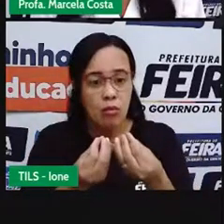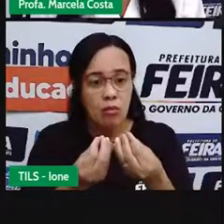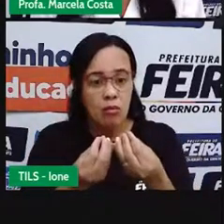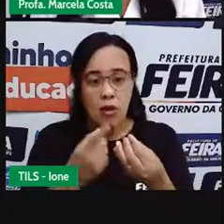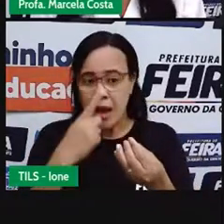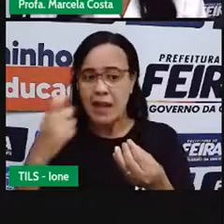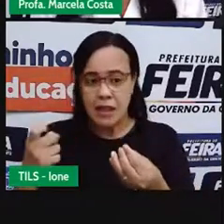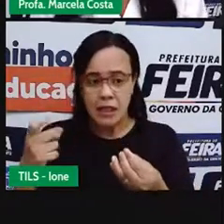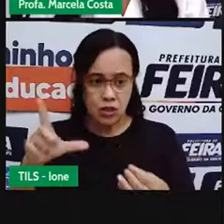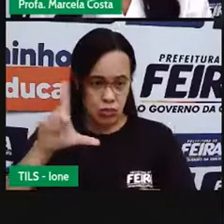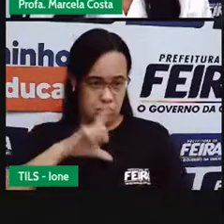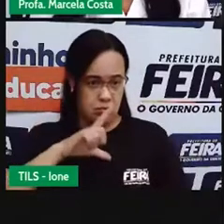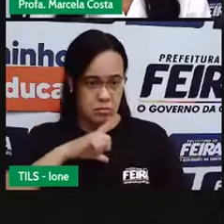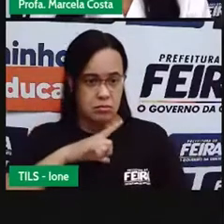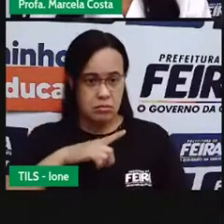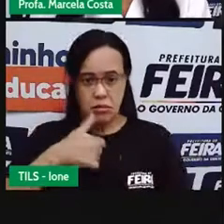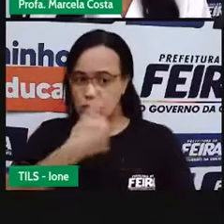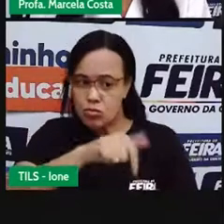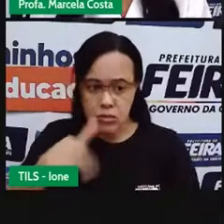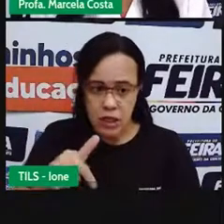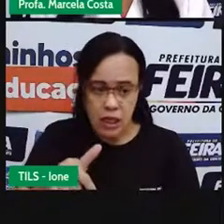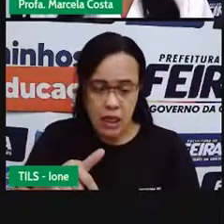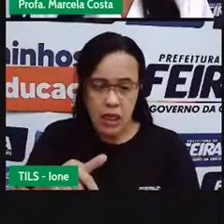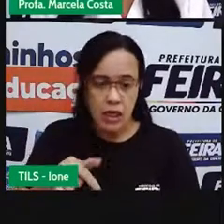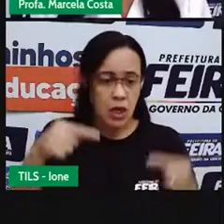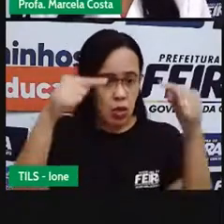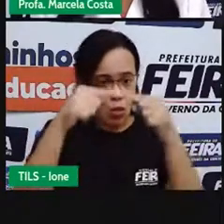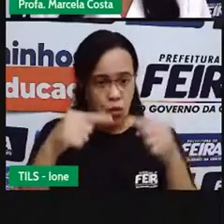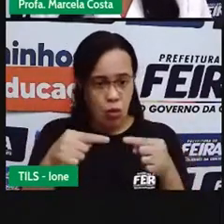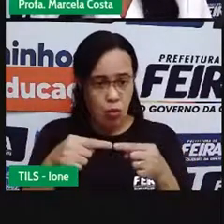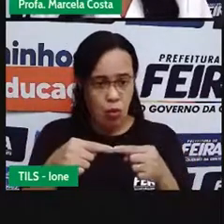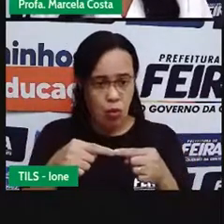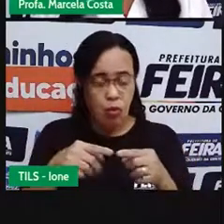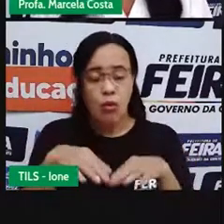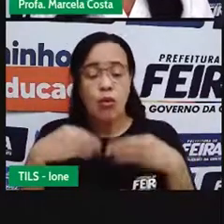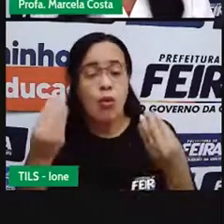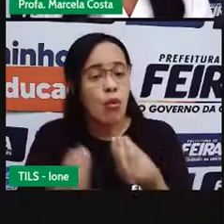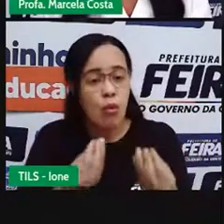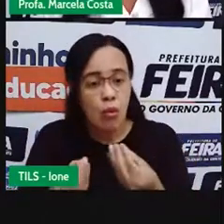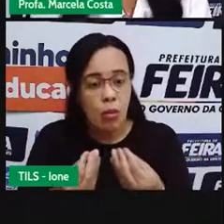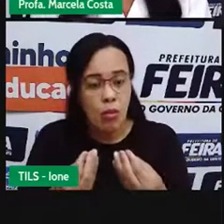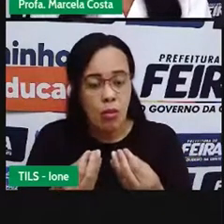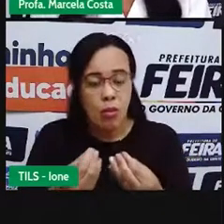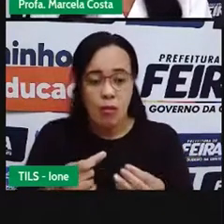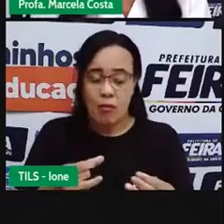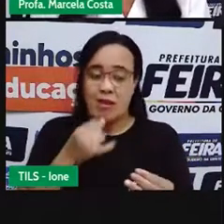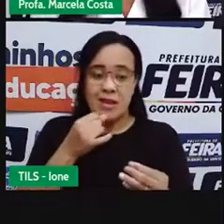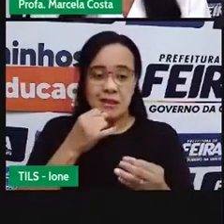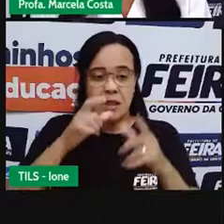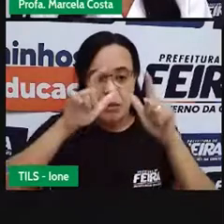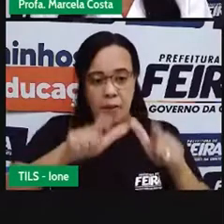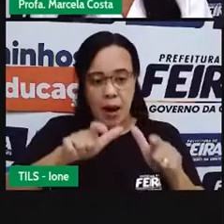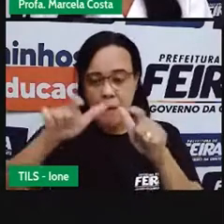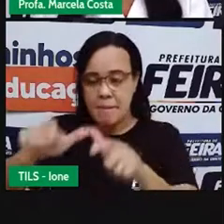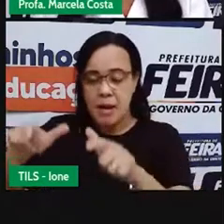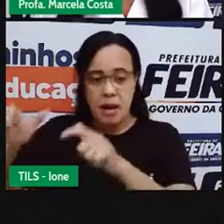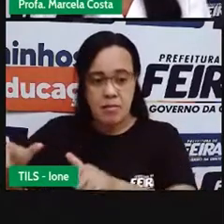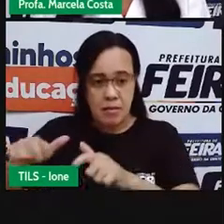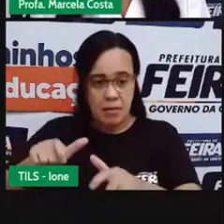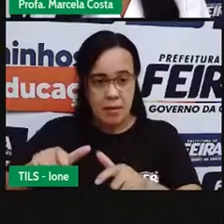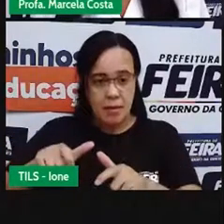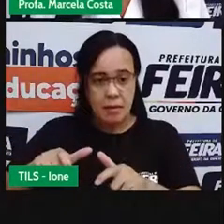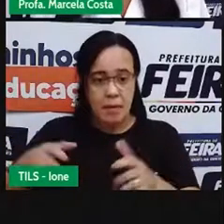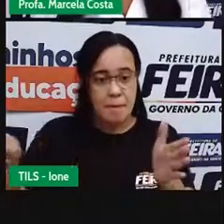lixo? Eu fui dizendo isso para vocês durante a explicação e agora vocês vão podem escrever aí